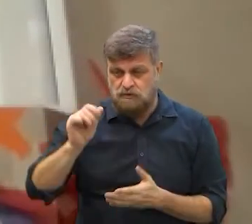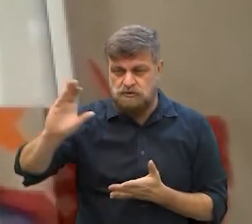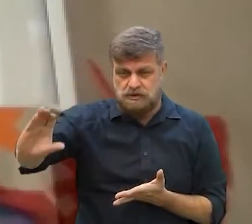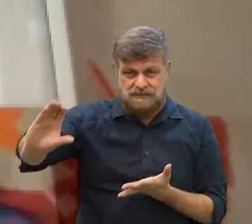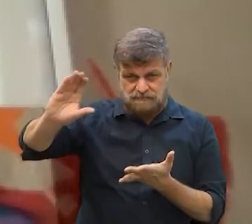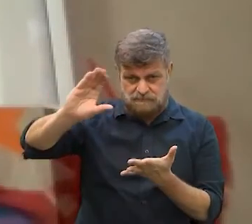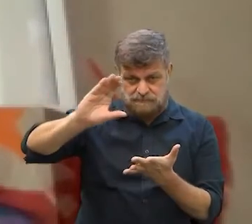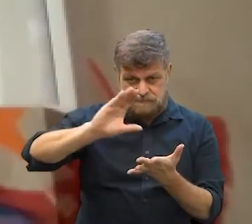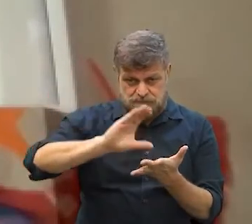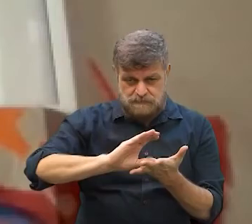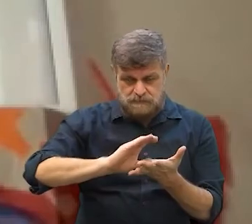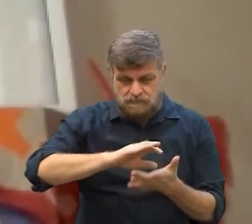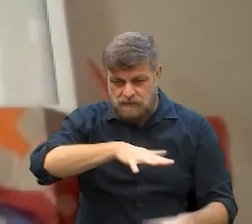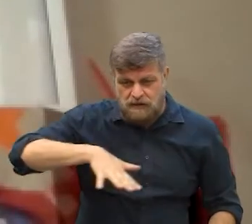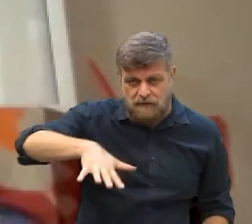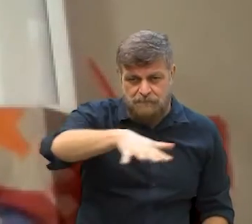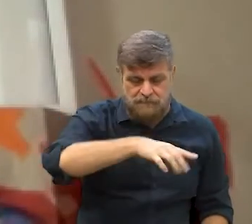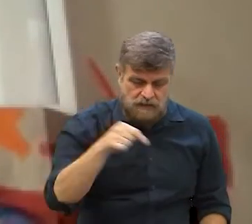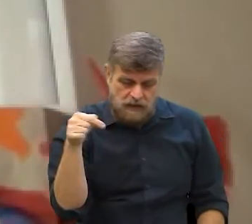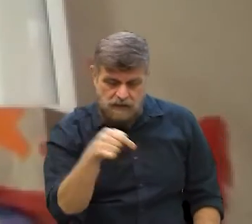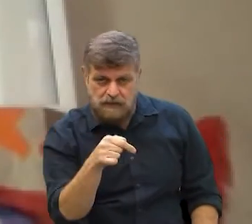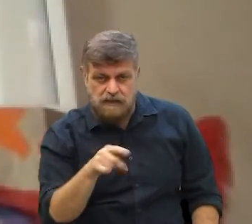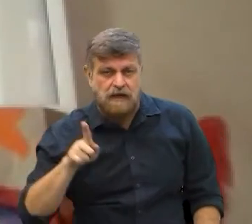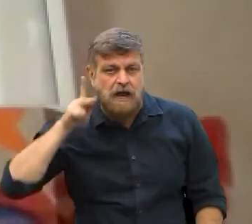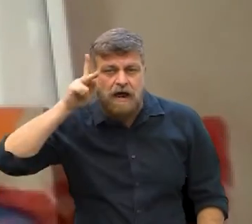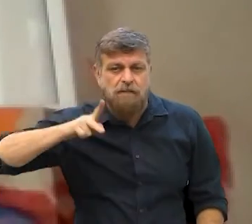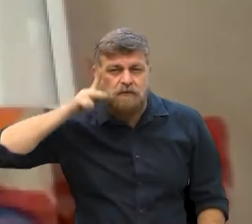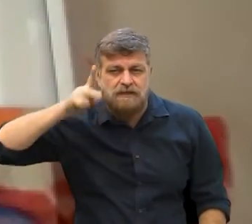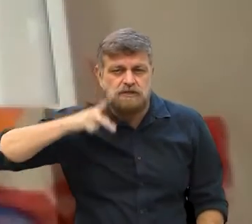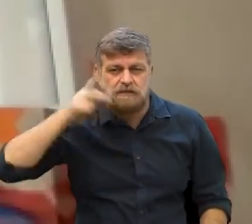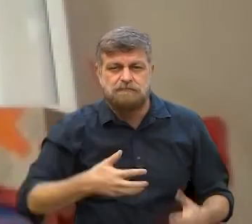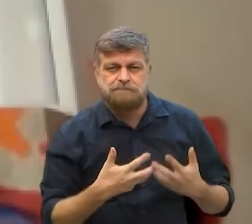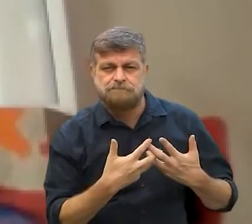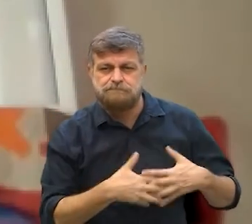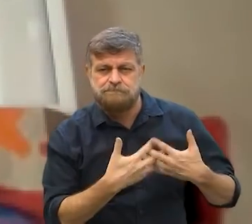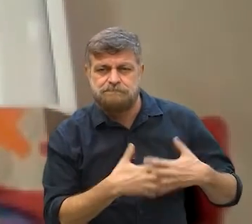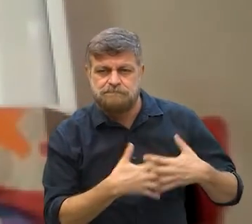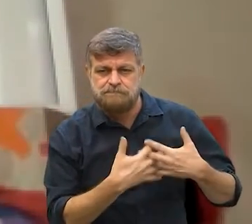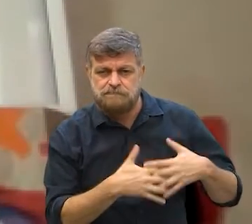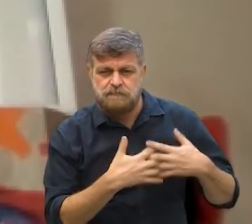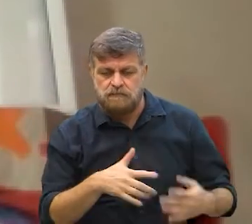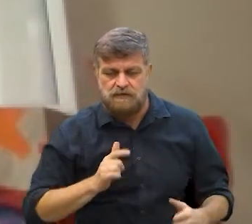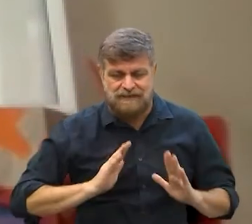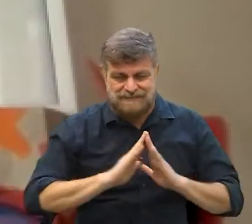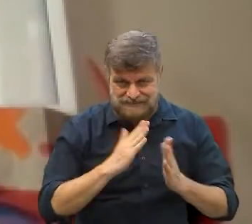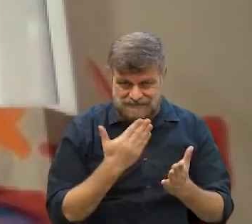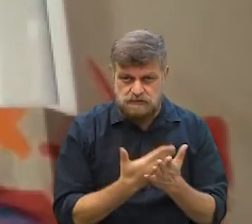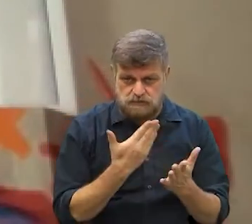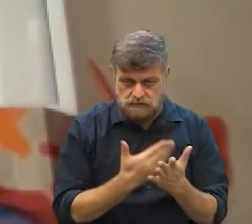verbas para que essa política pudesse encontrar nas